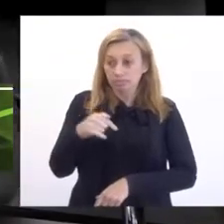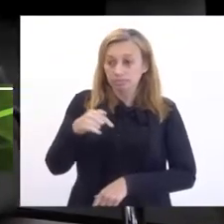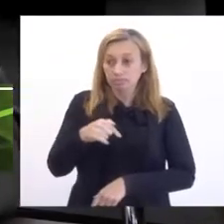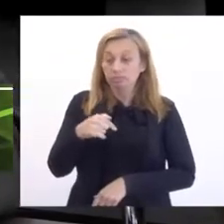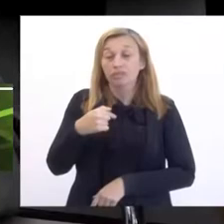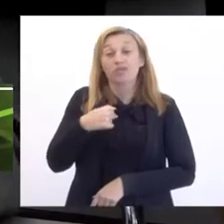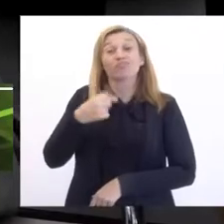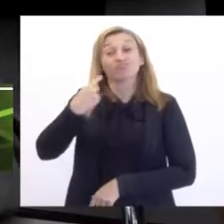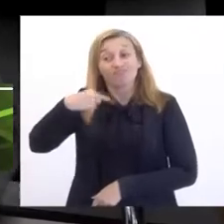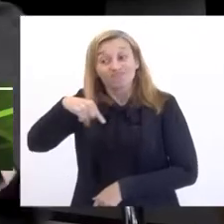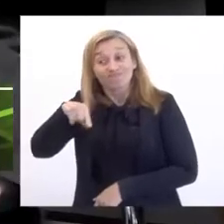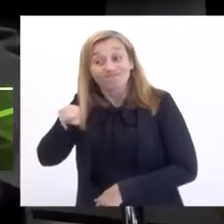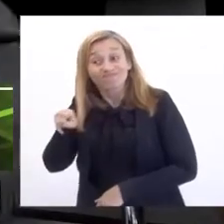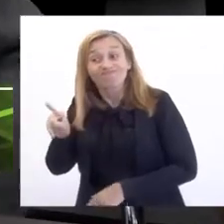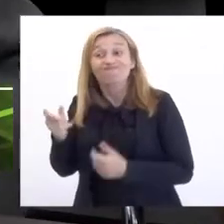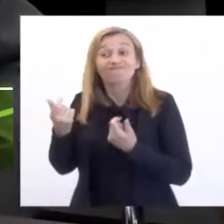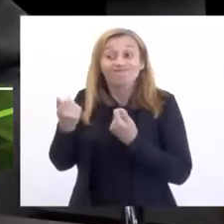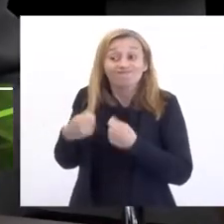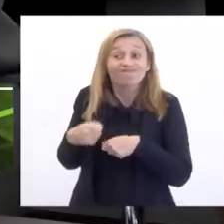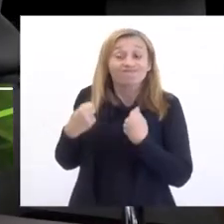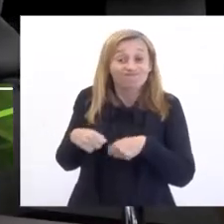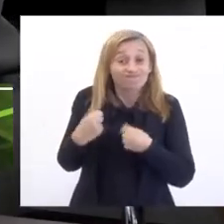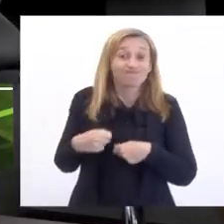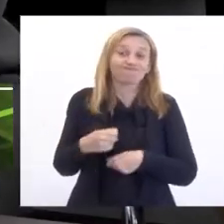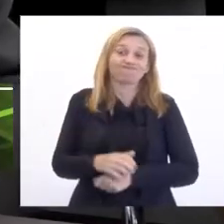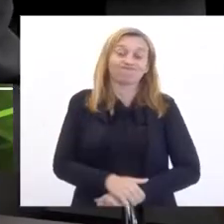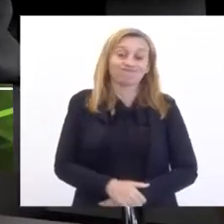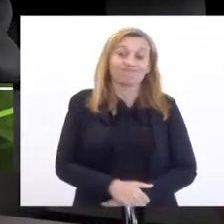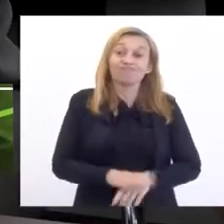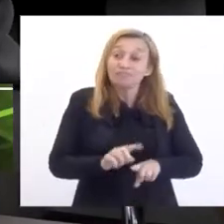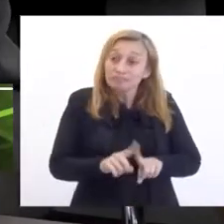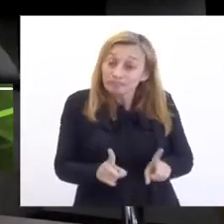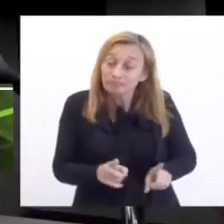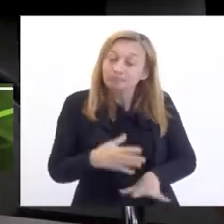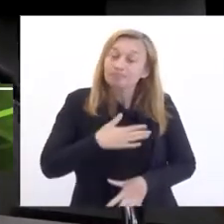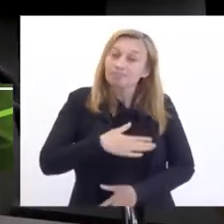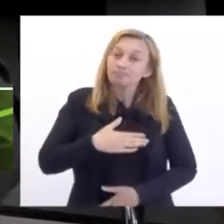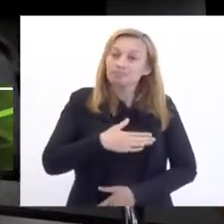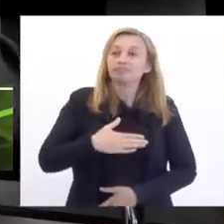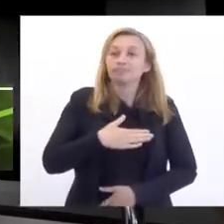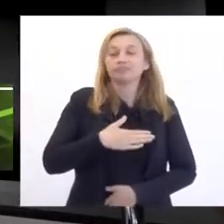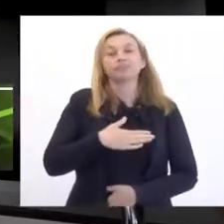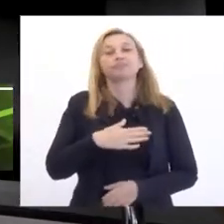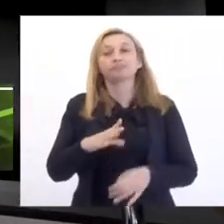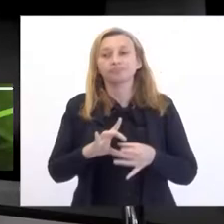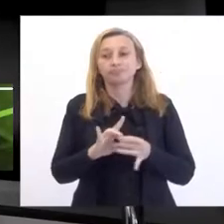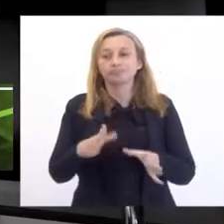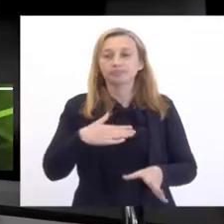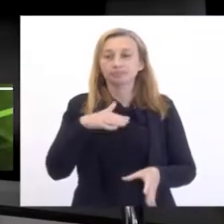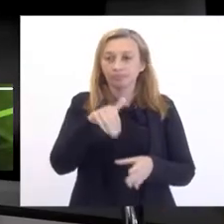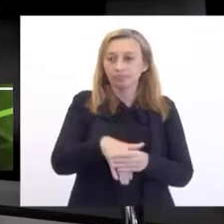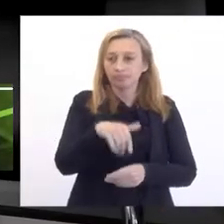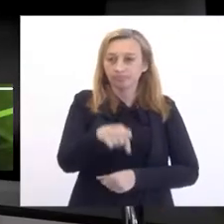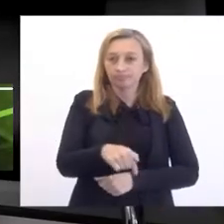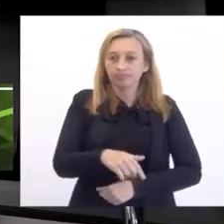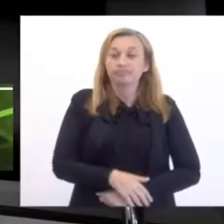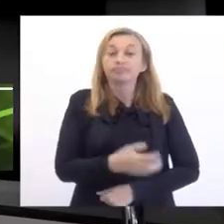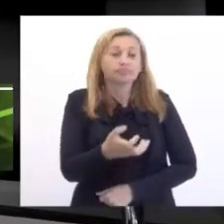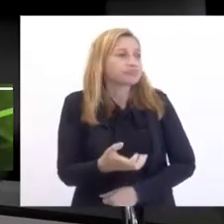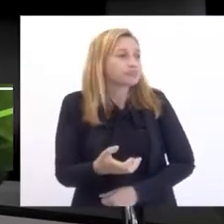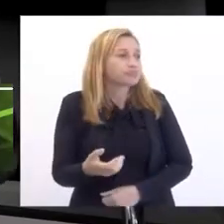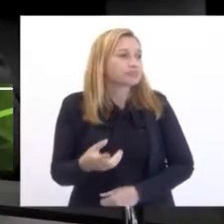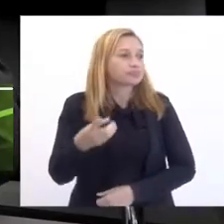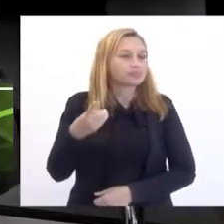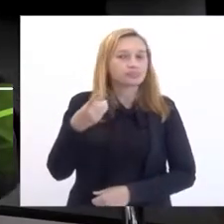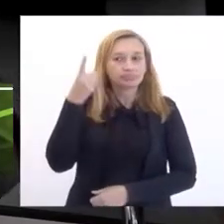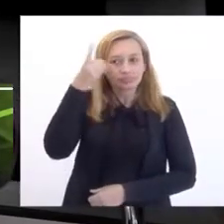que ficar um pouco aqui, um pouco lá. Mas, de qualquer maneira, eu gostaria de deixar consignado. Mas já... eu queria tanto que o deputado